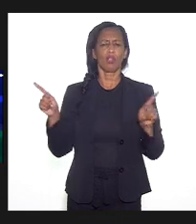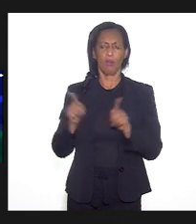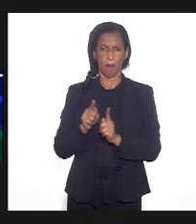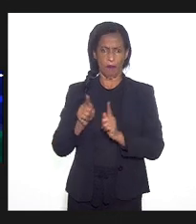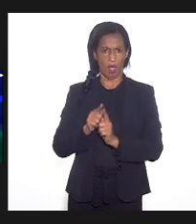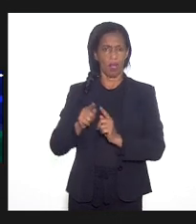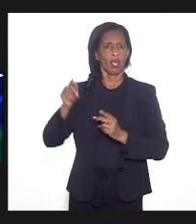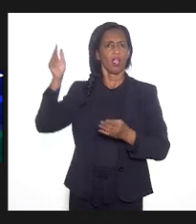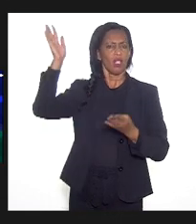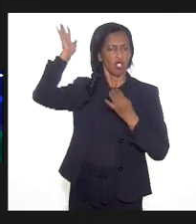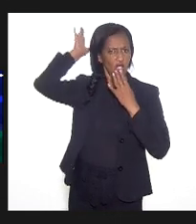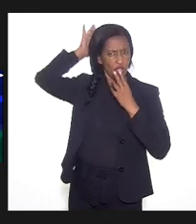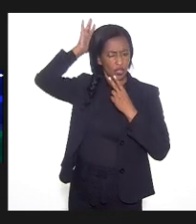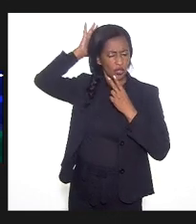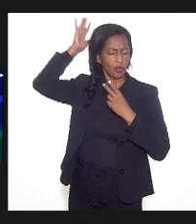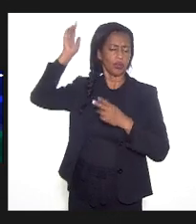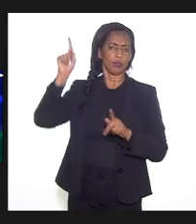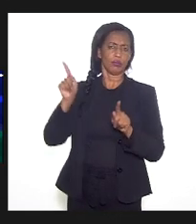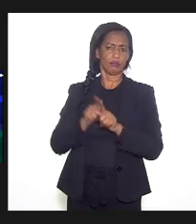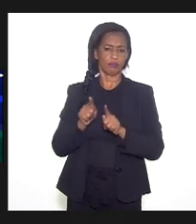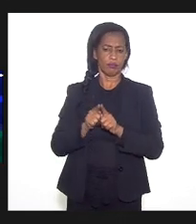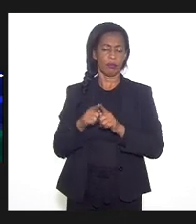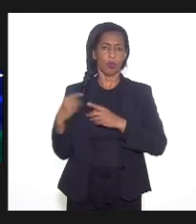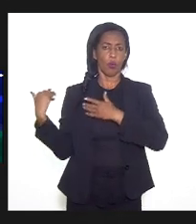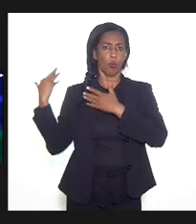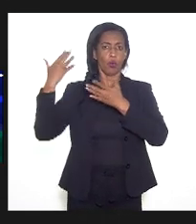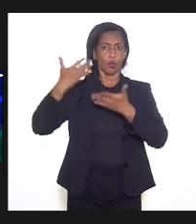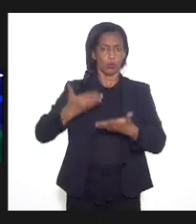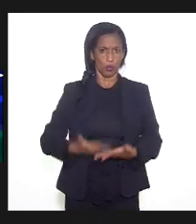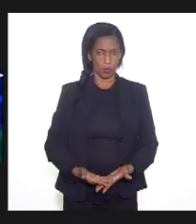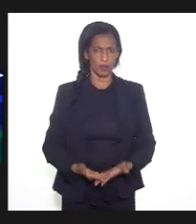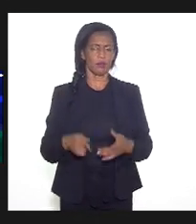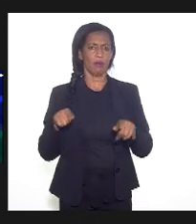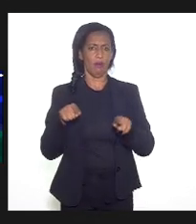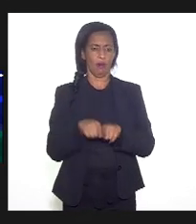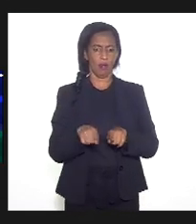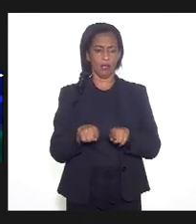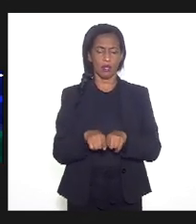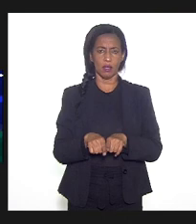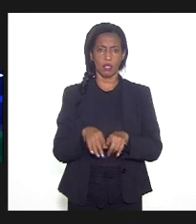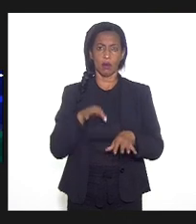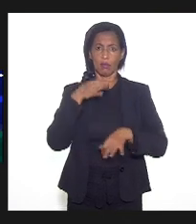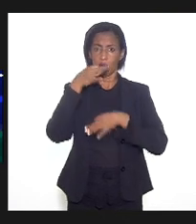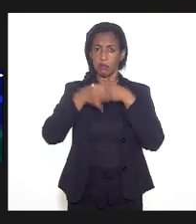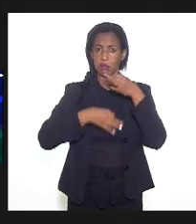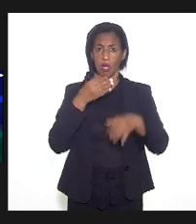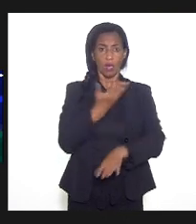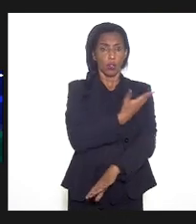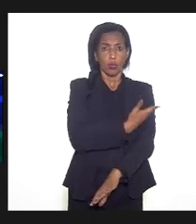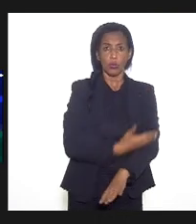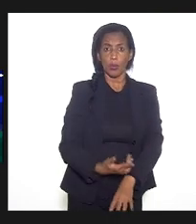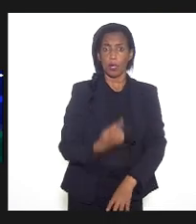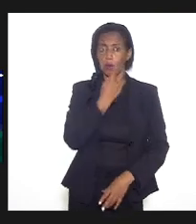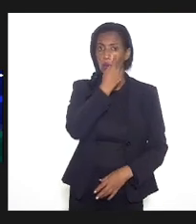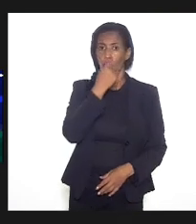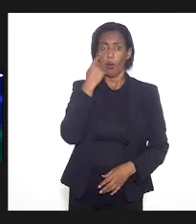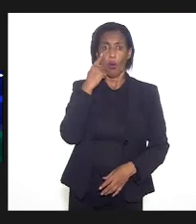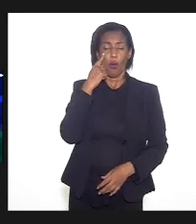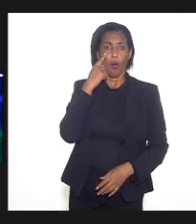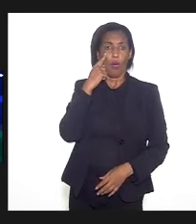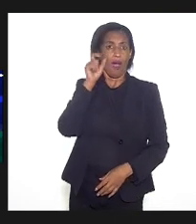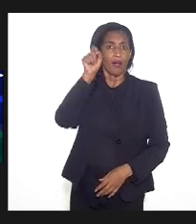sim. A gente tem, como eu trouxe a baila aqui e outros deputados também, a questão do branco, de olho azul, de